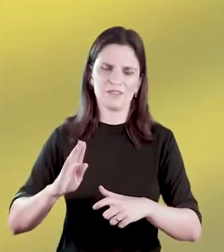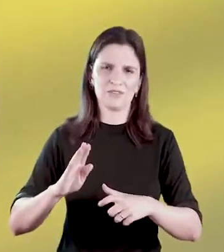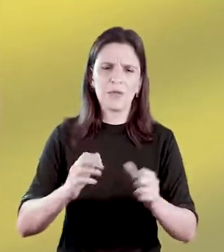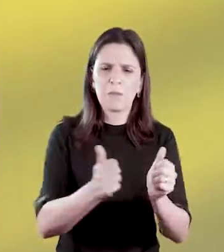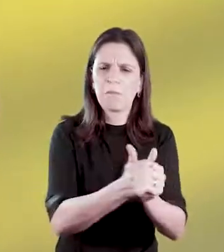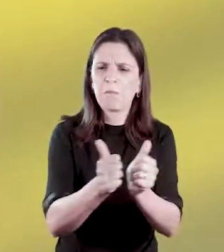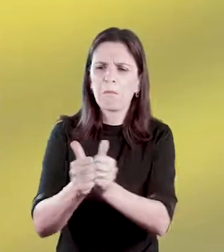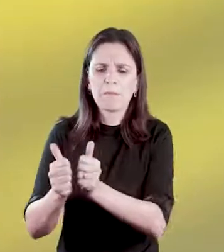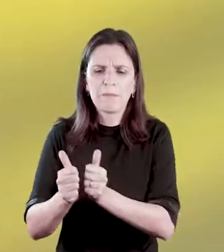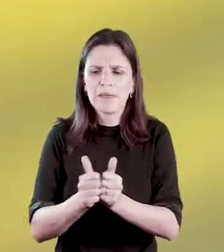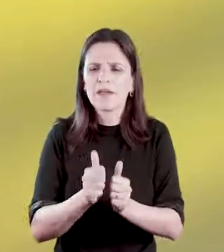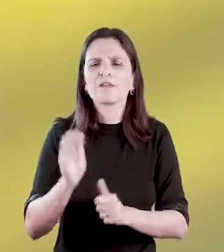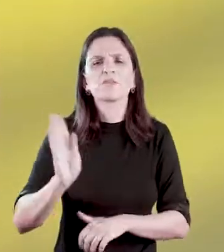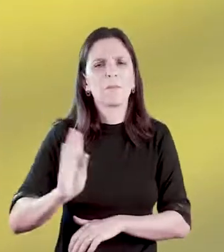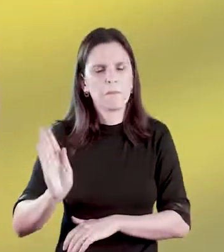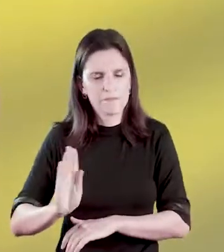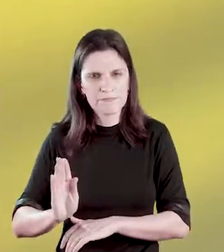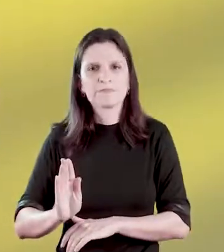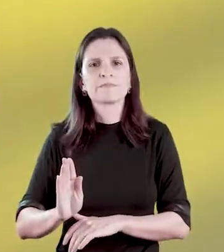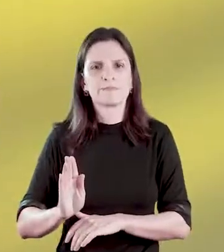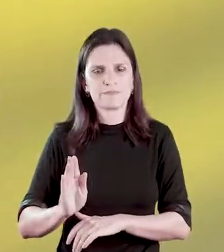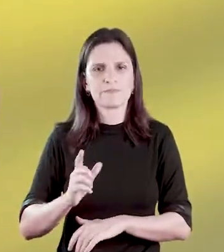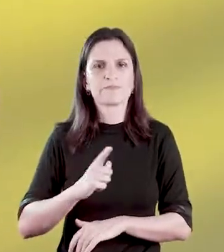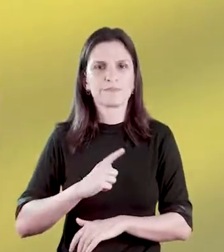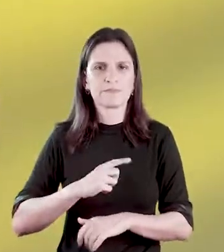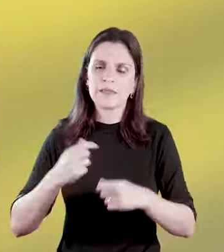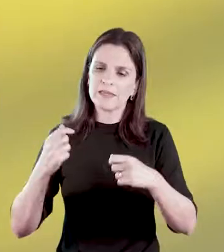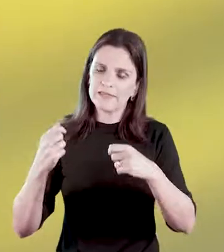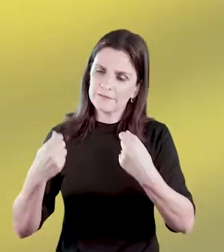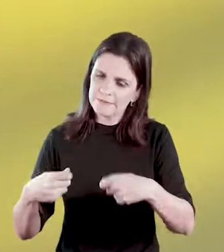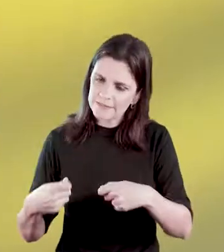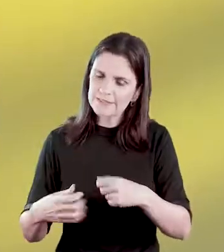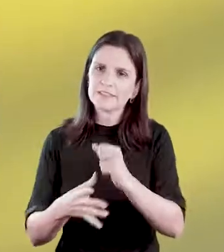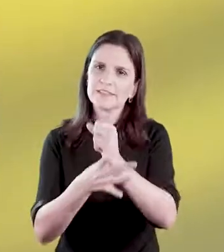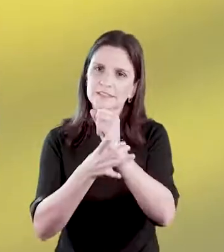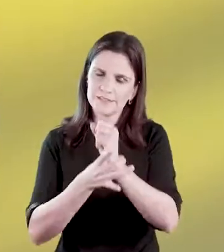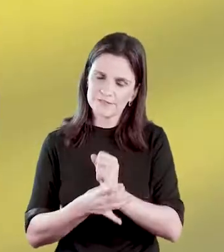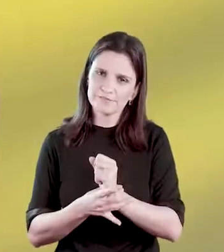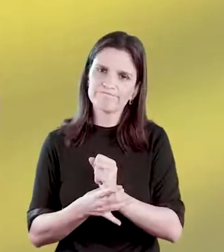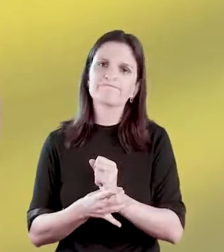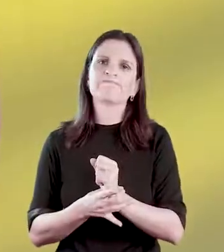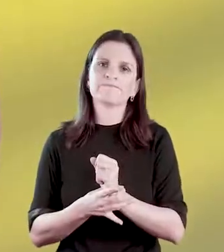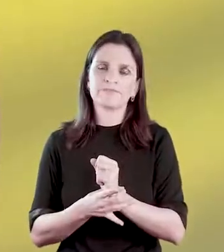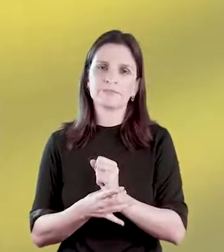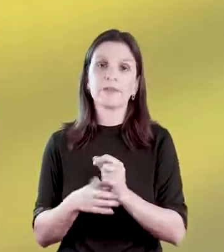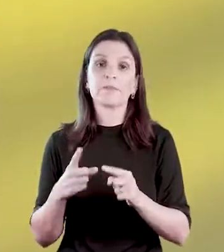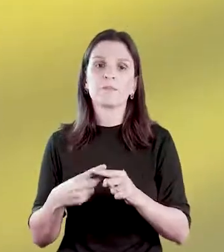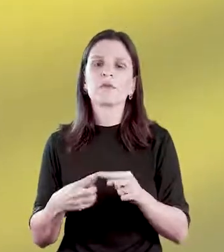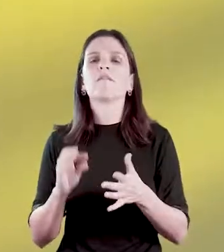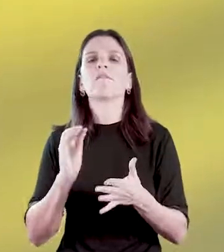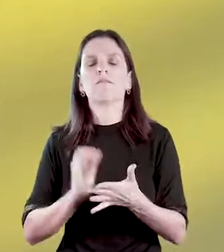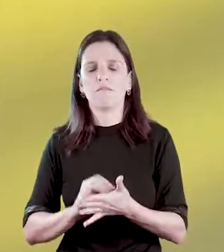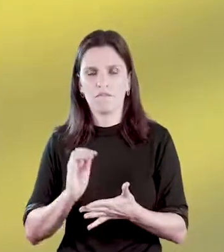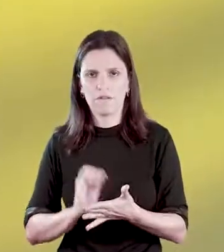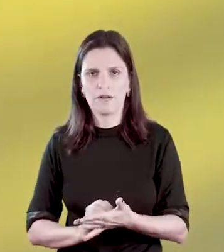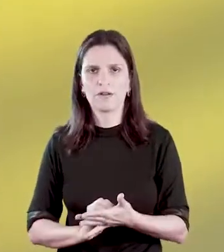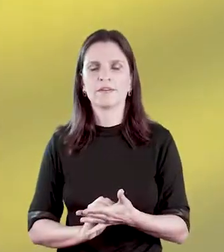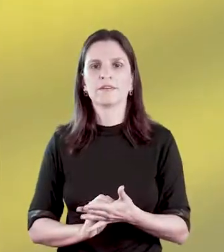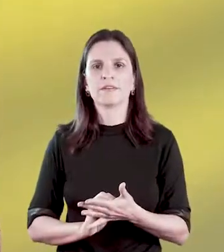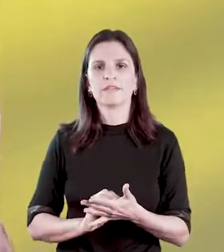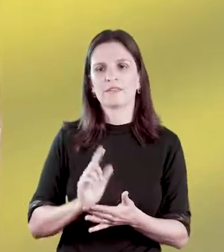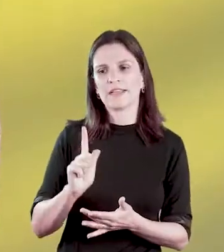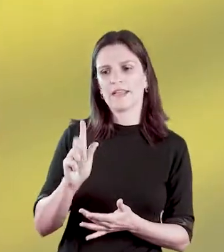gente pega e números vai entendeu é precisa de segurança hoje graças a Deus aguarda agora